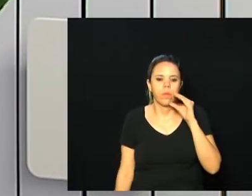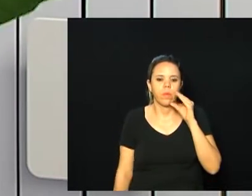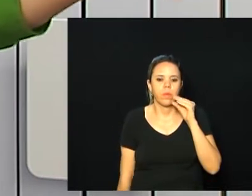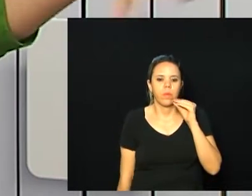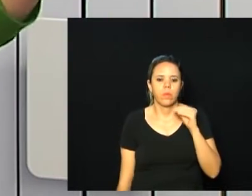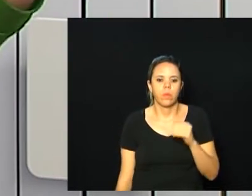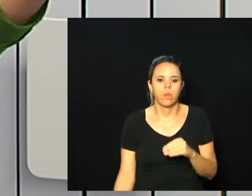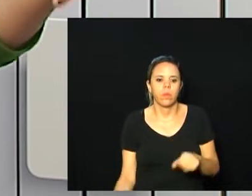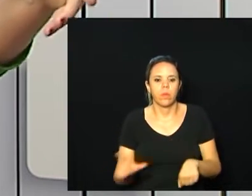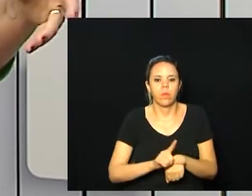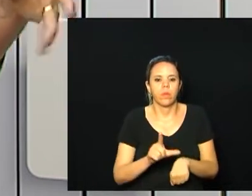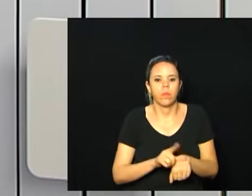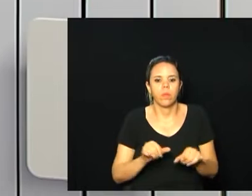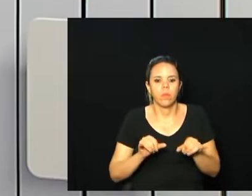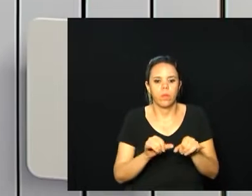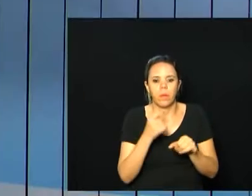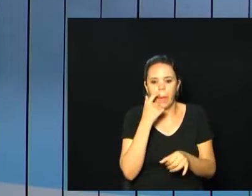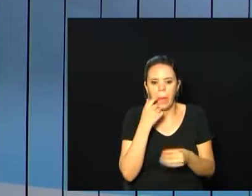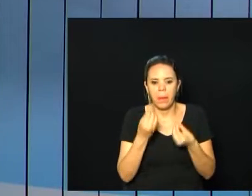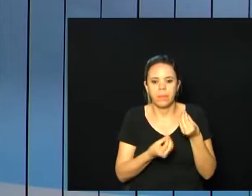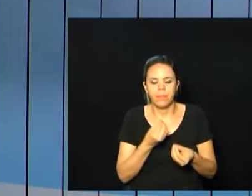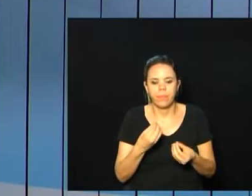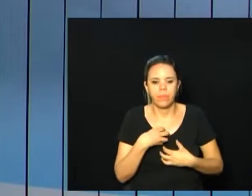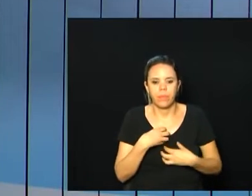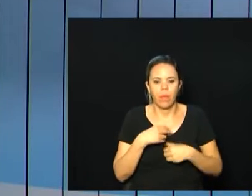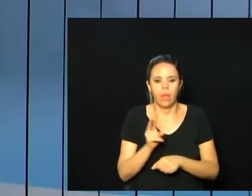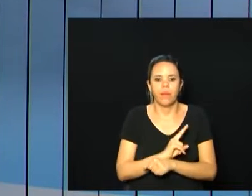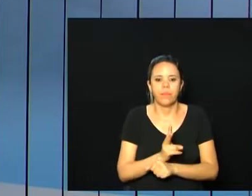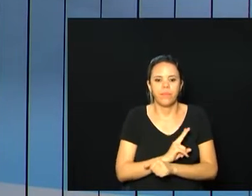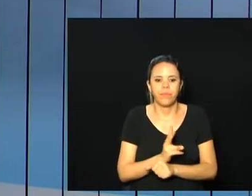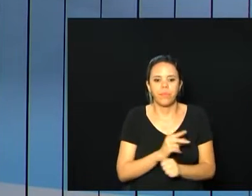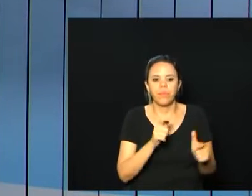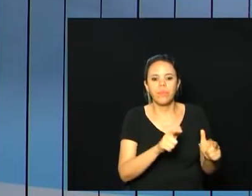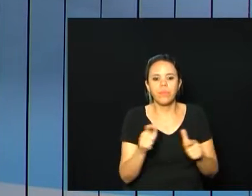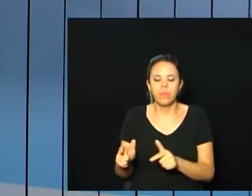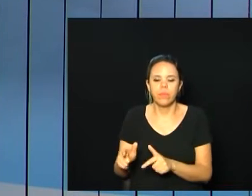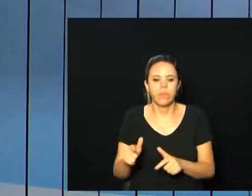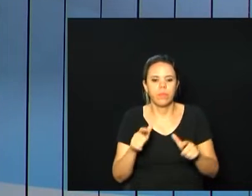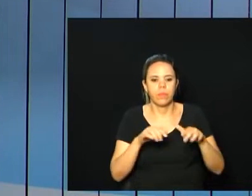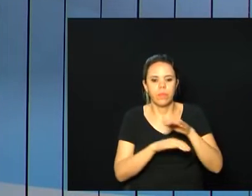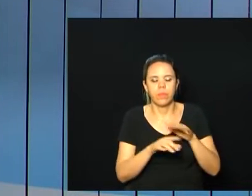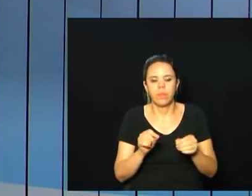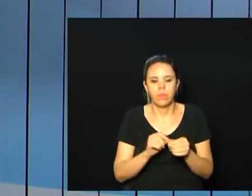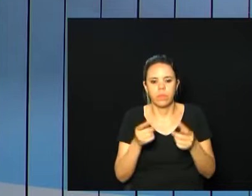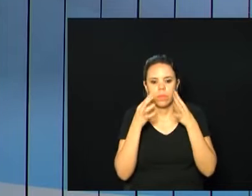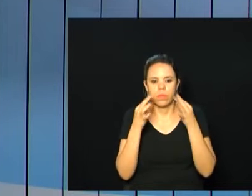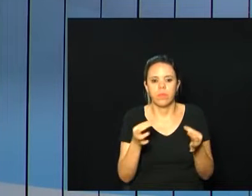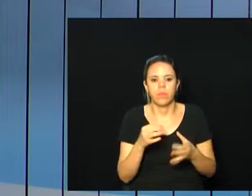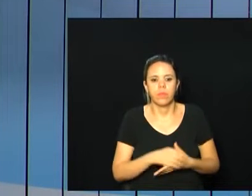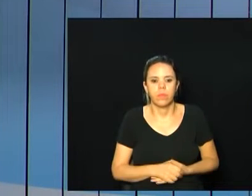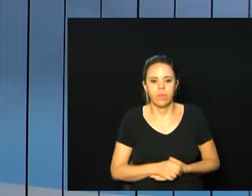Ou numa loja, no supermercado, como que a gente se sente seguro nestes locais? O que o estabelecimento deve ficar de olho?